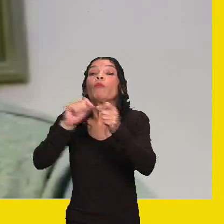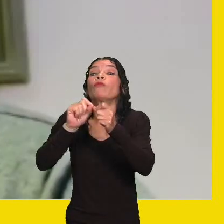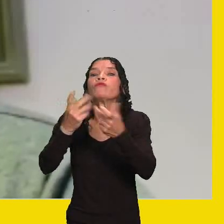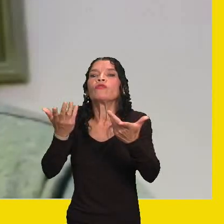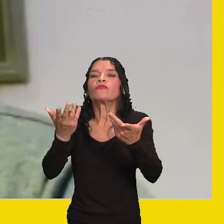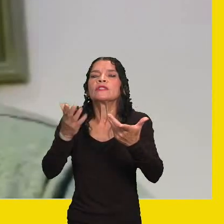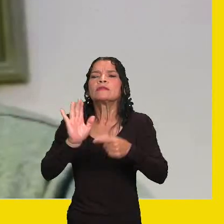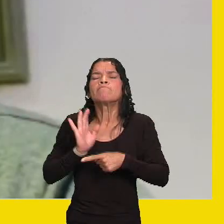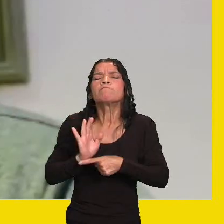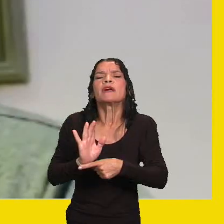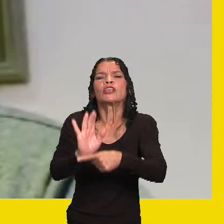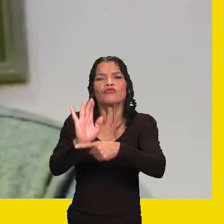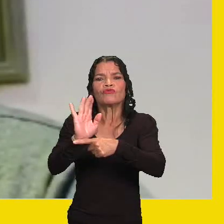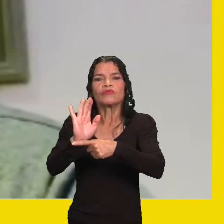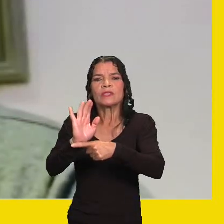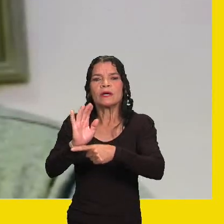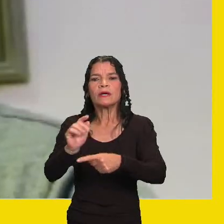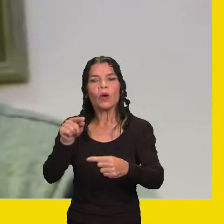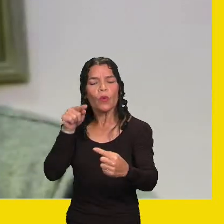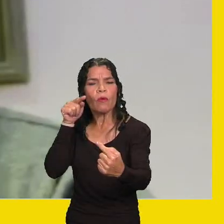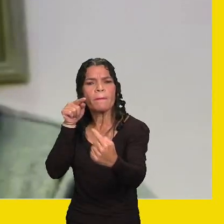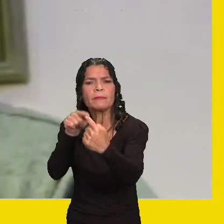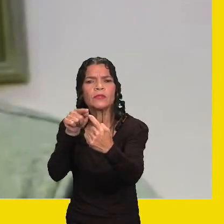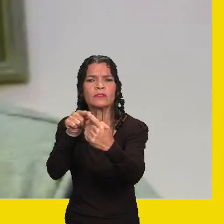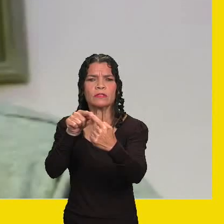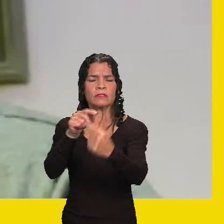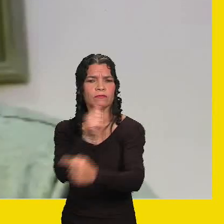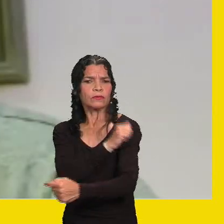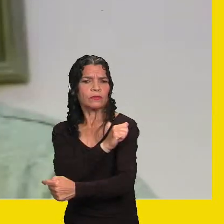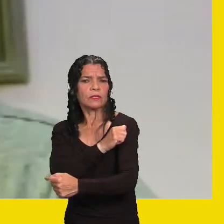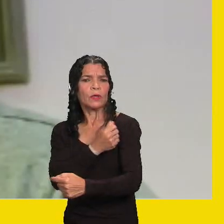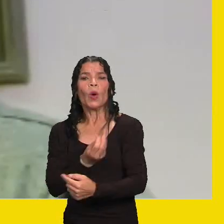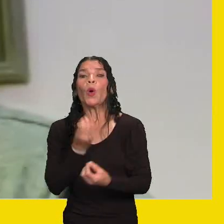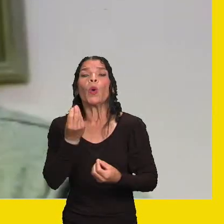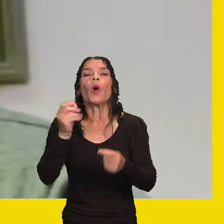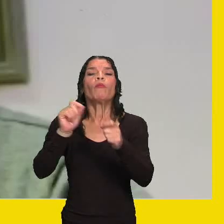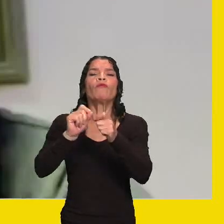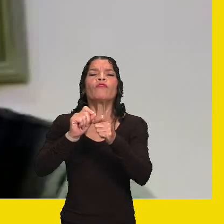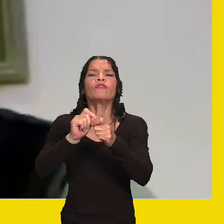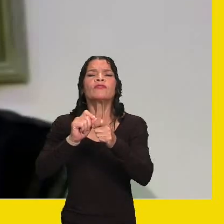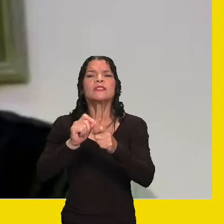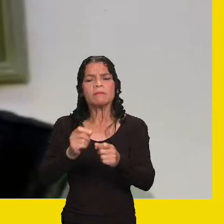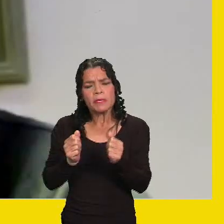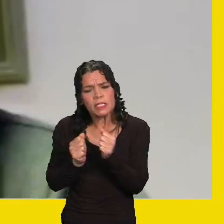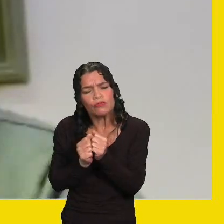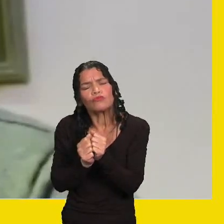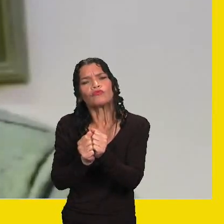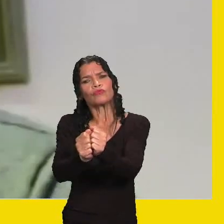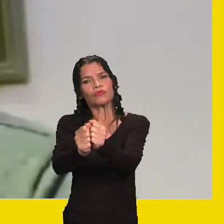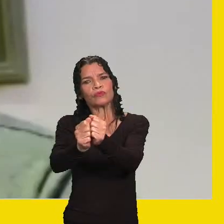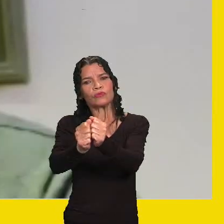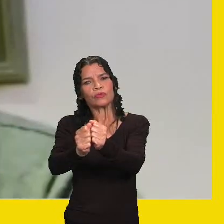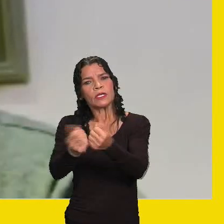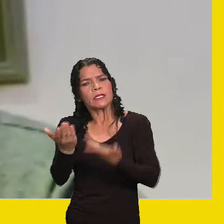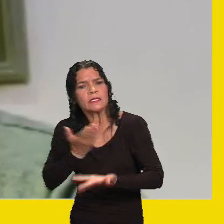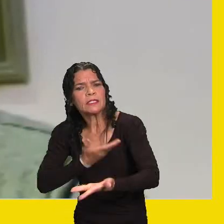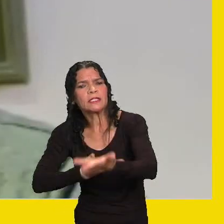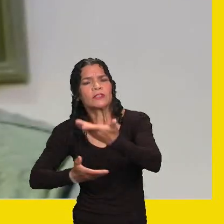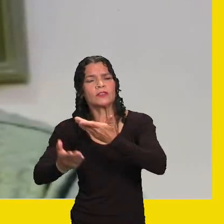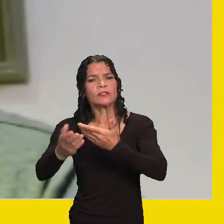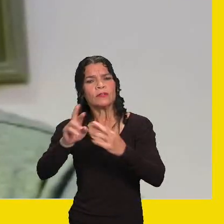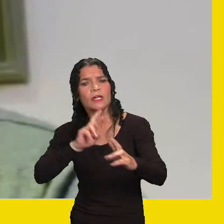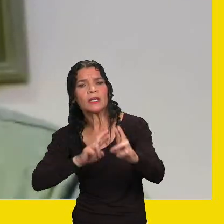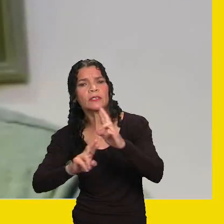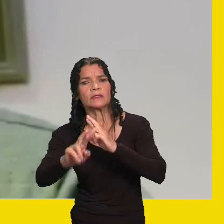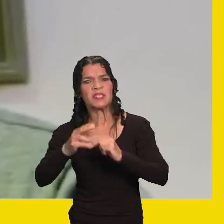poder alcançar se eu tenho algum objetivo e de que forma a gente pode caminhar, não fazendo com que um seja melhor ou pior do que